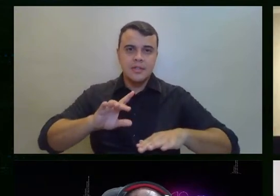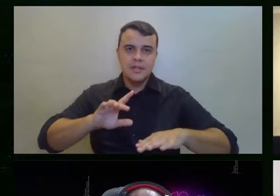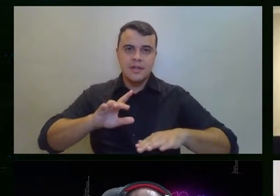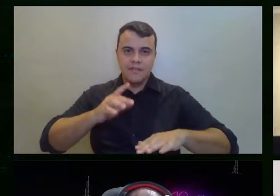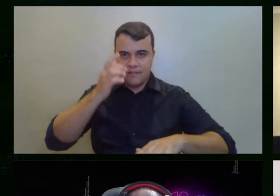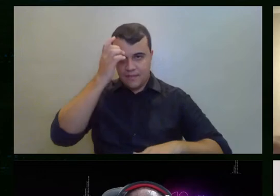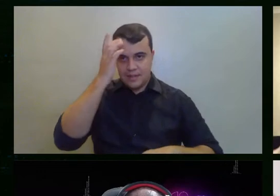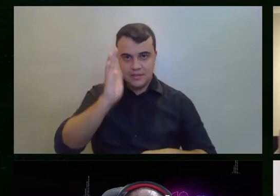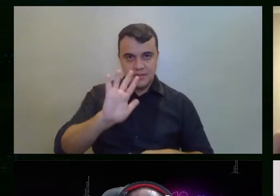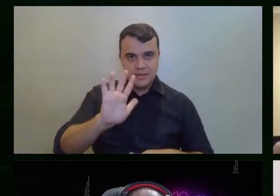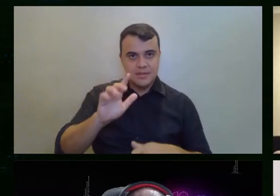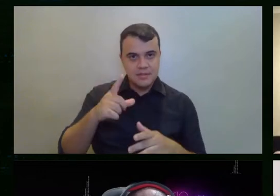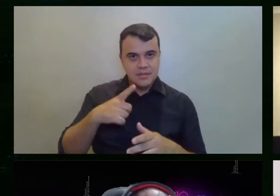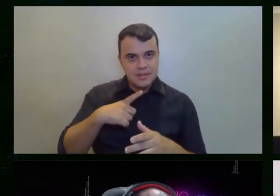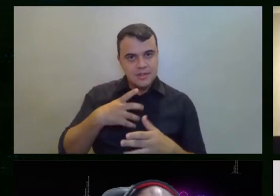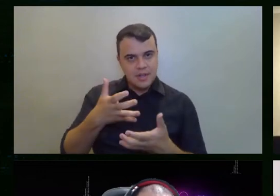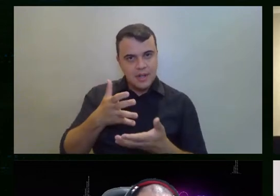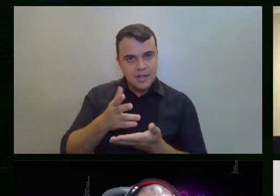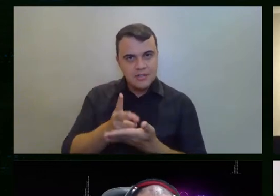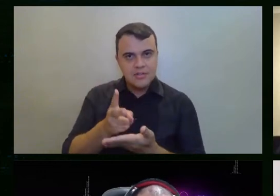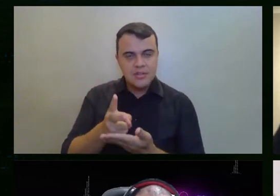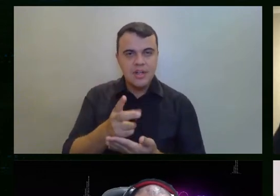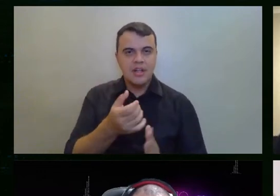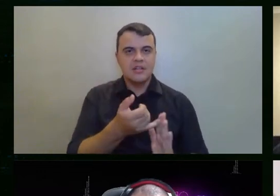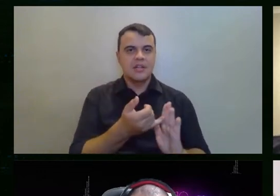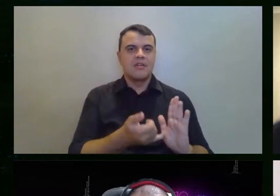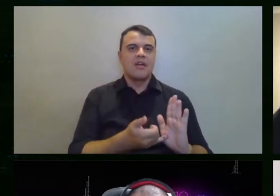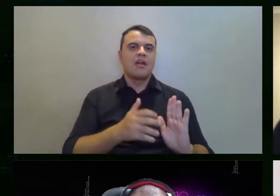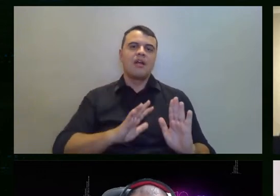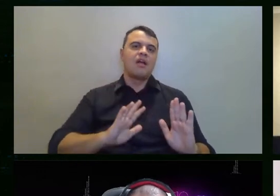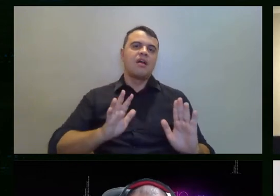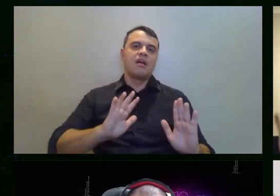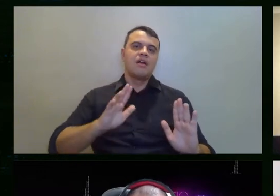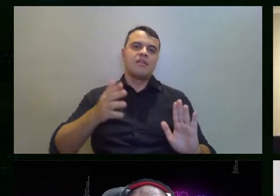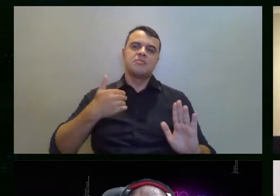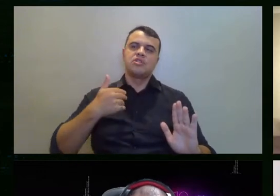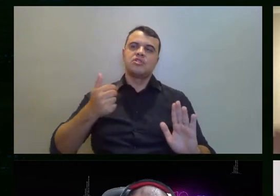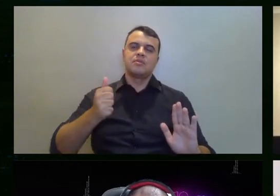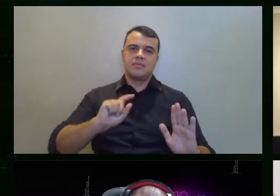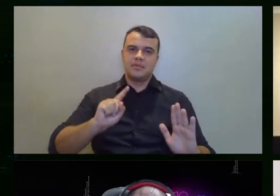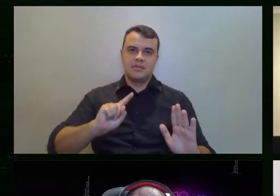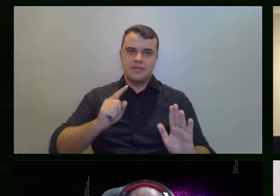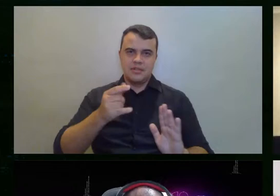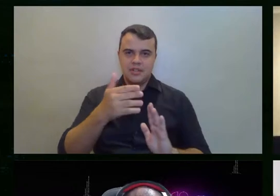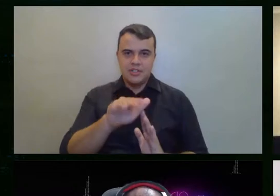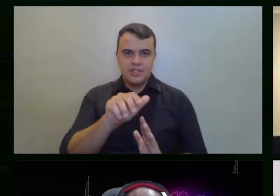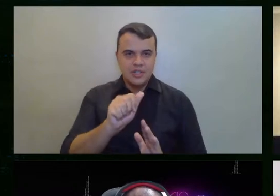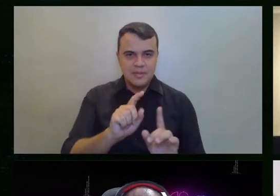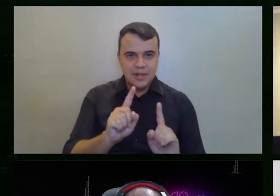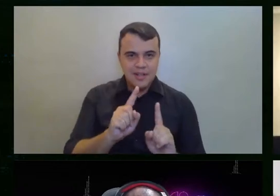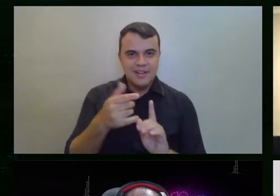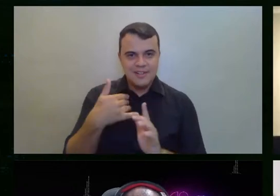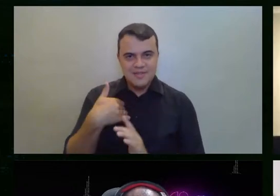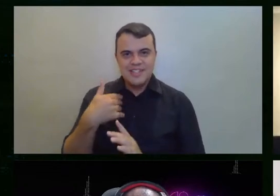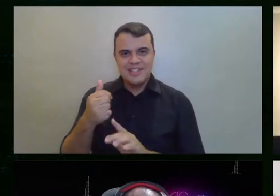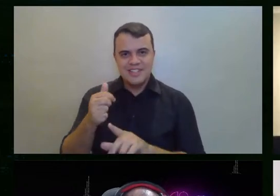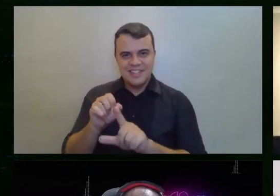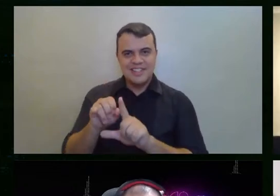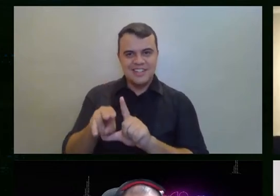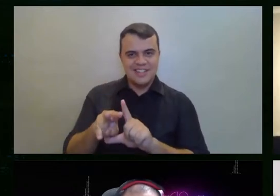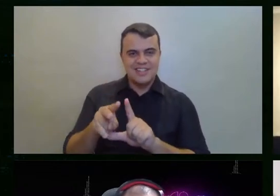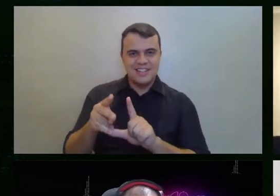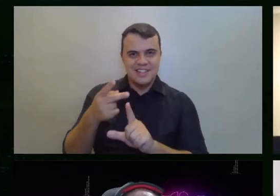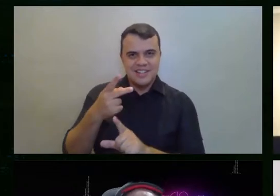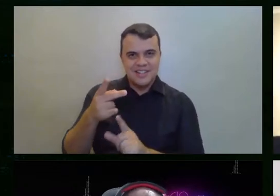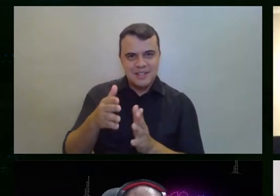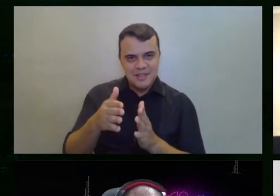fácil você tem também atrás não adianta você se inscrever e falar os cara vão me chamar Não não vou te chamar não me chama no Linkedin pede